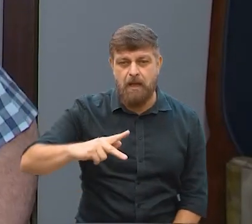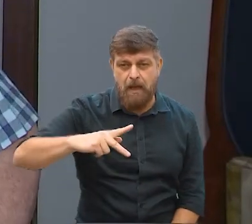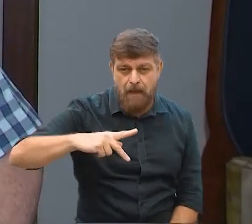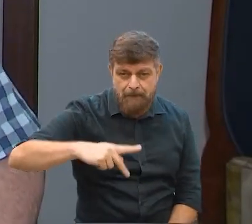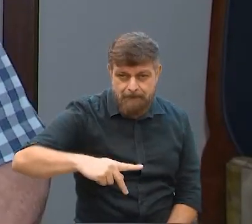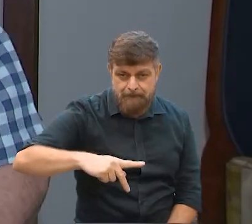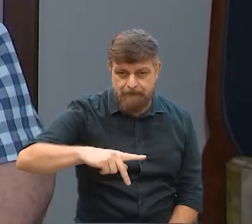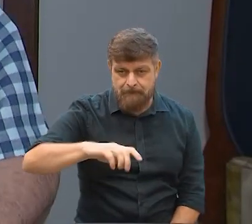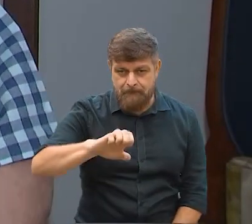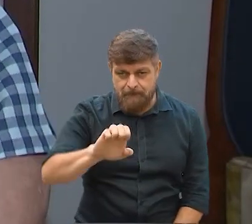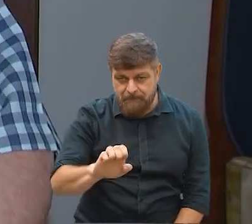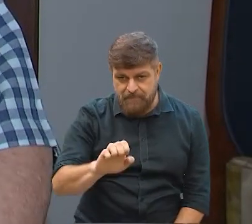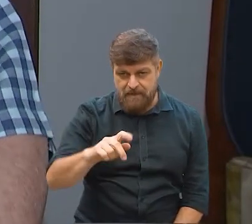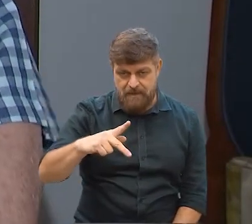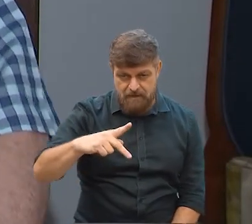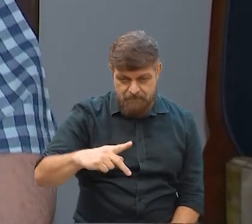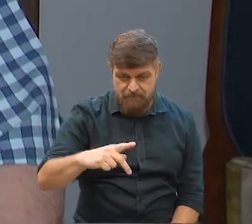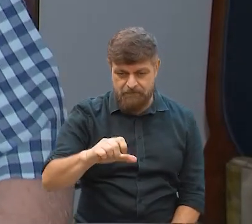pepsina.